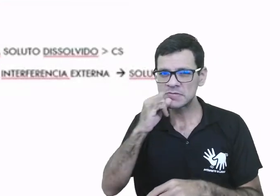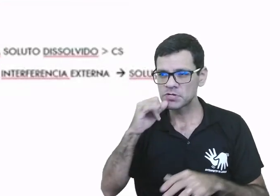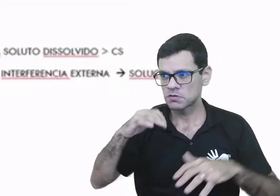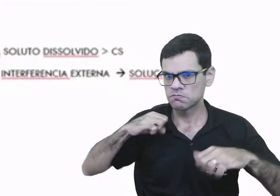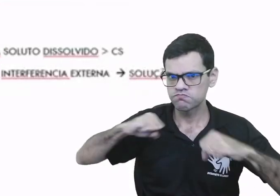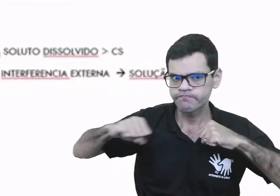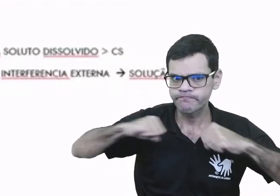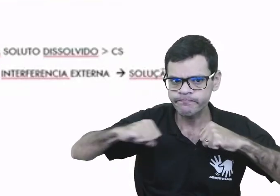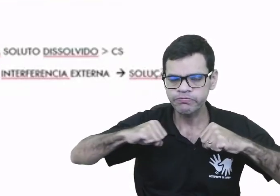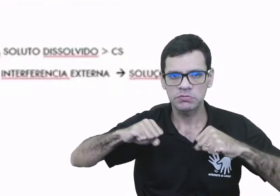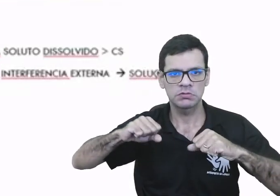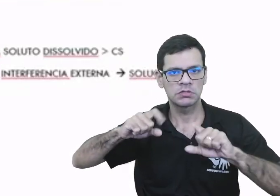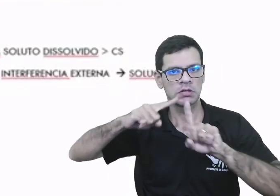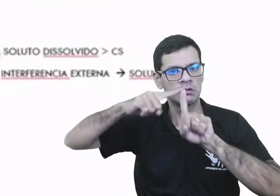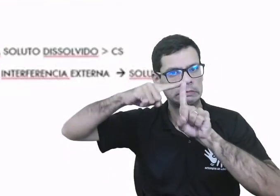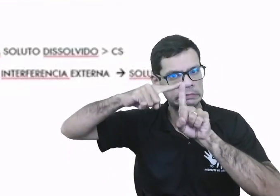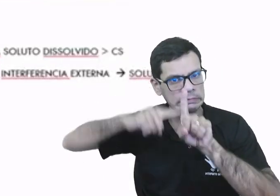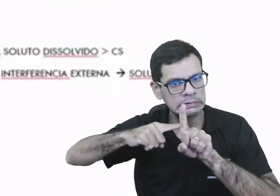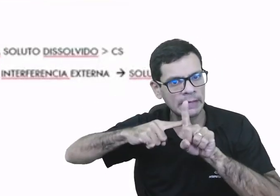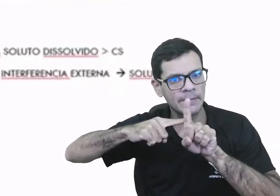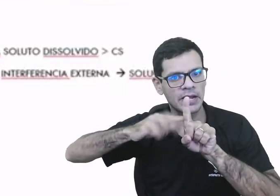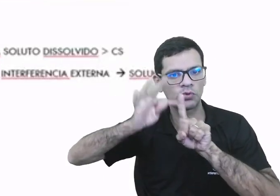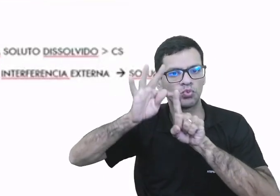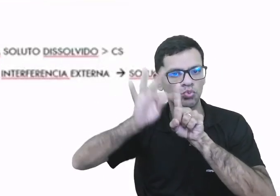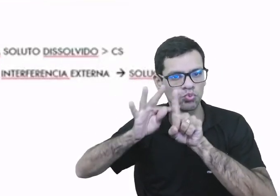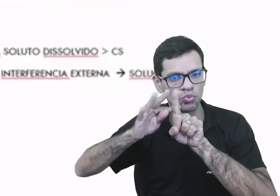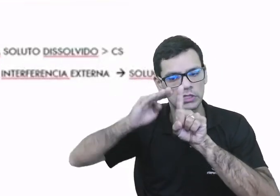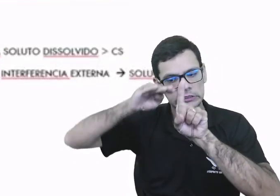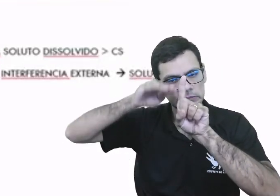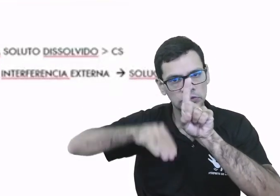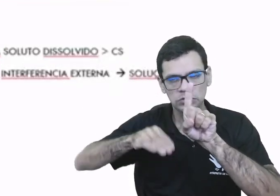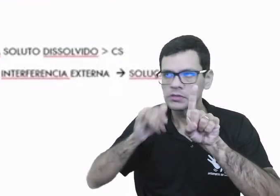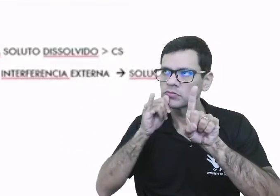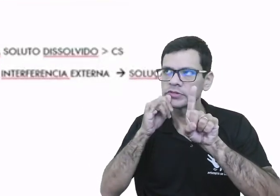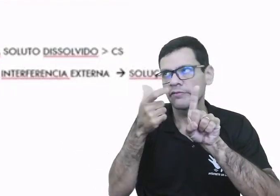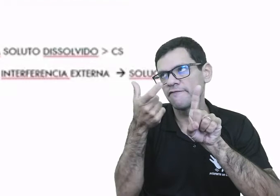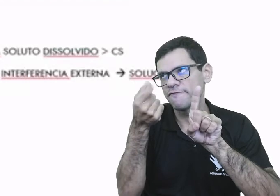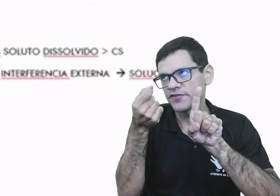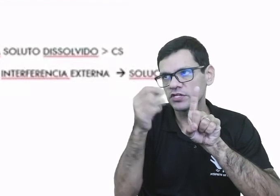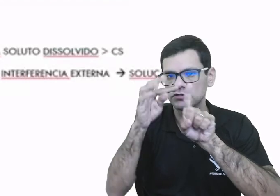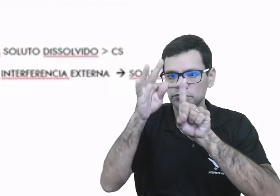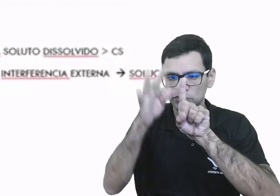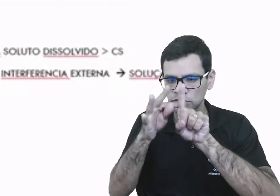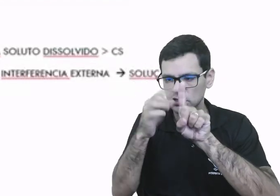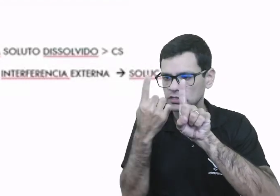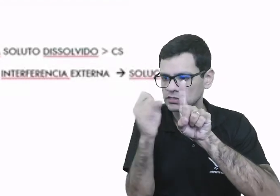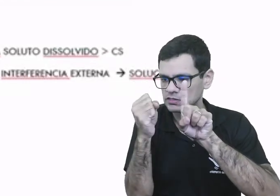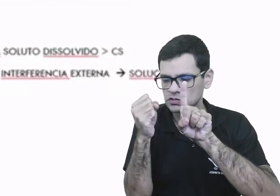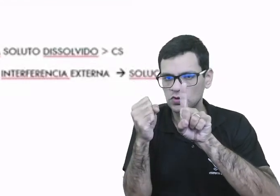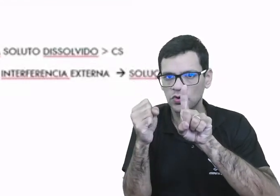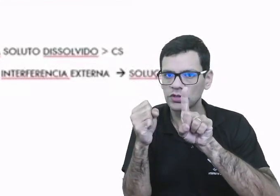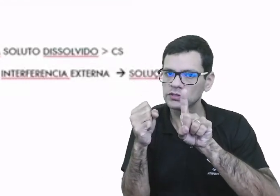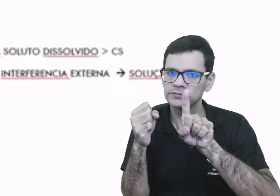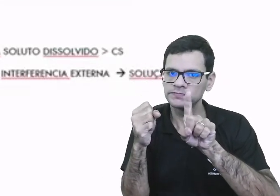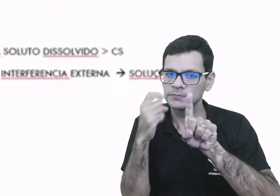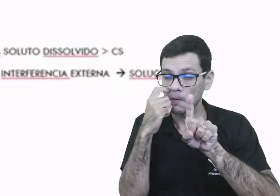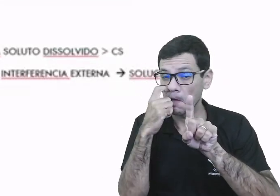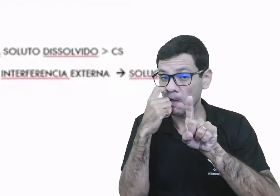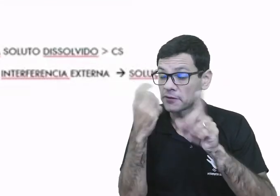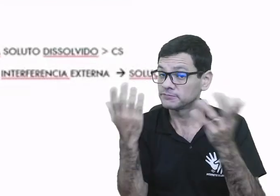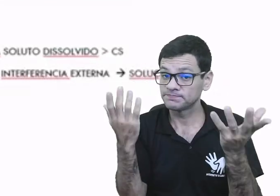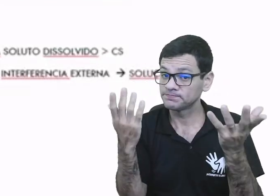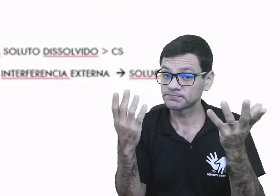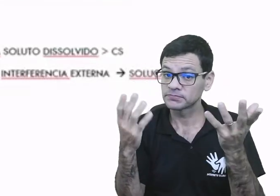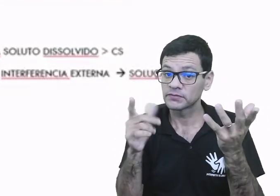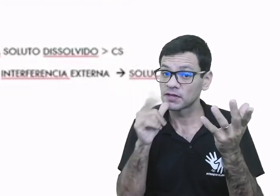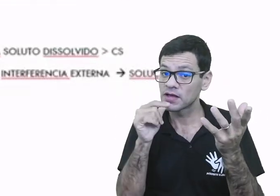agitação, redução de temperatura, né? Porque tá 20 graus Celsius, se eu reduzir para 18 graus Celsius, o coeficiente de solubilidade